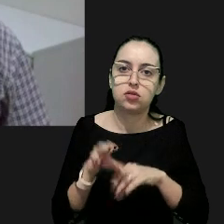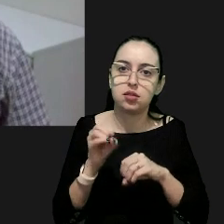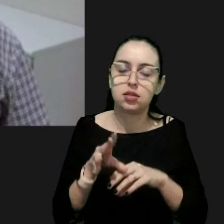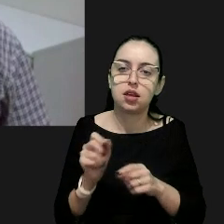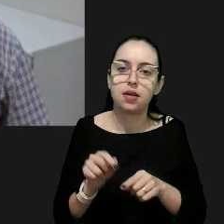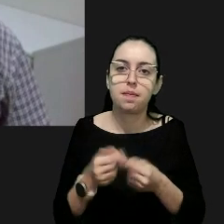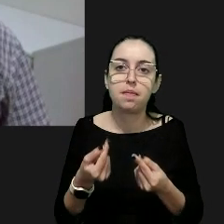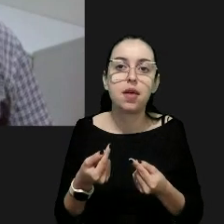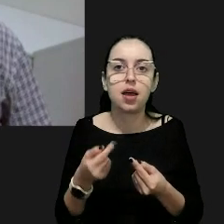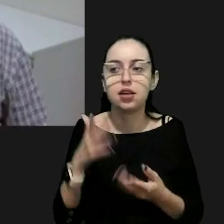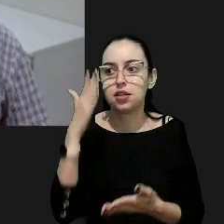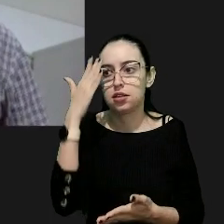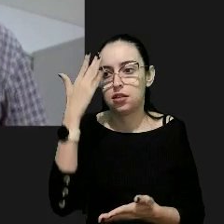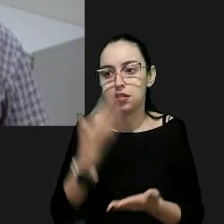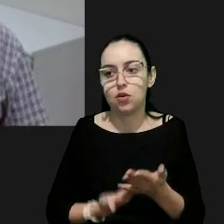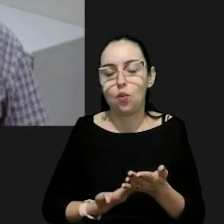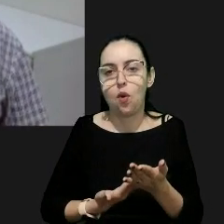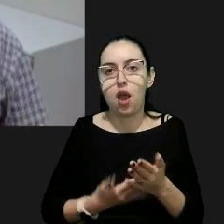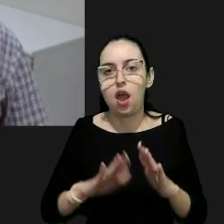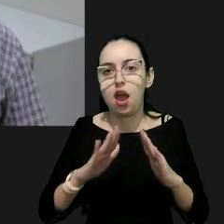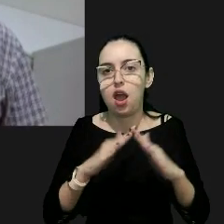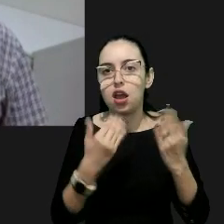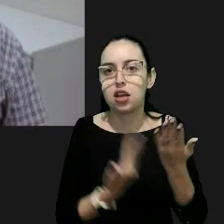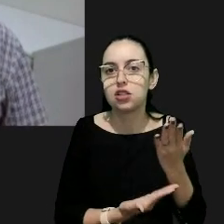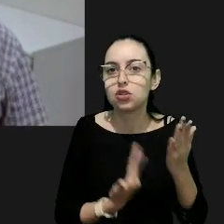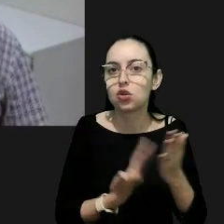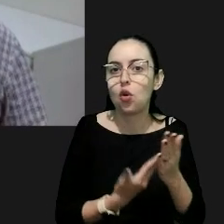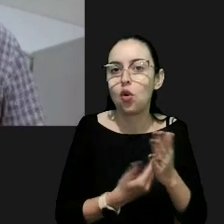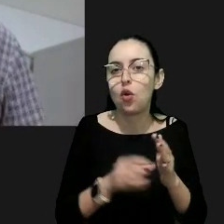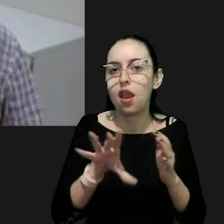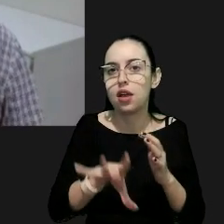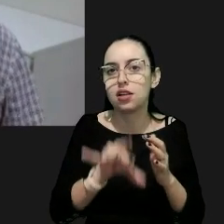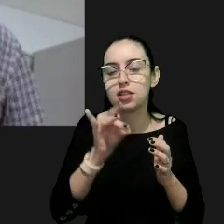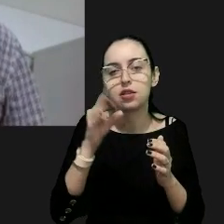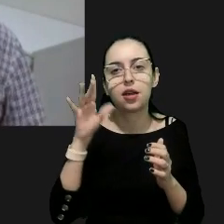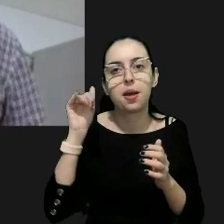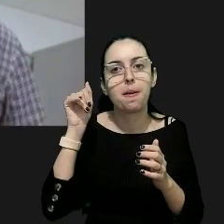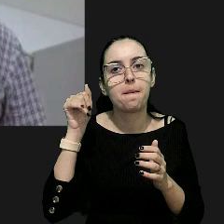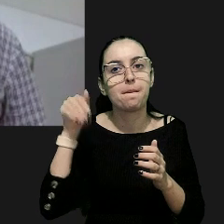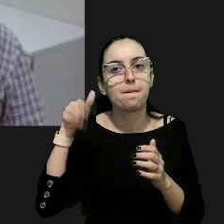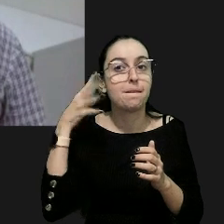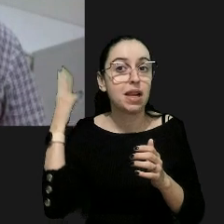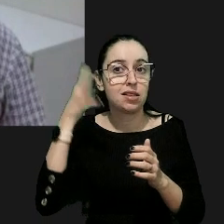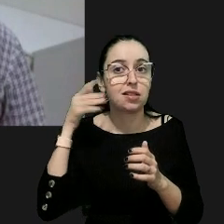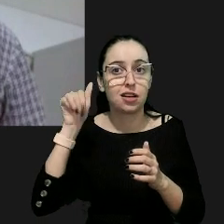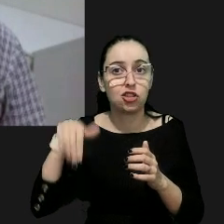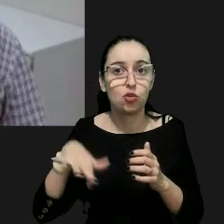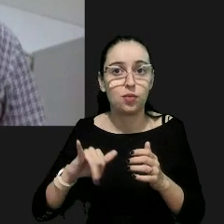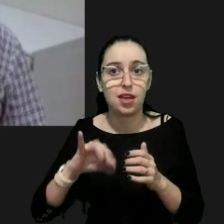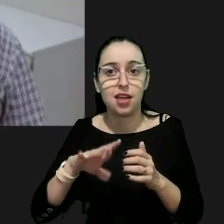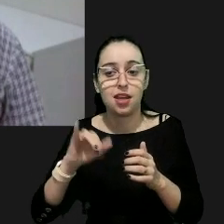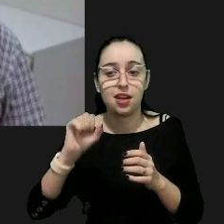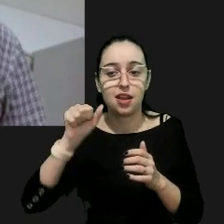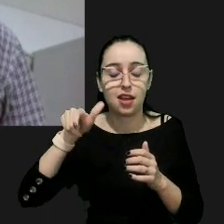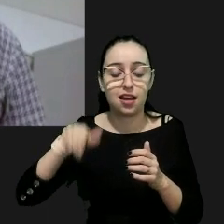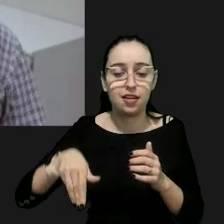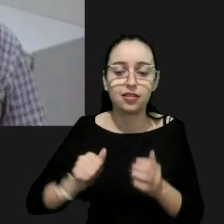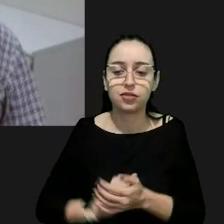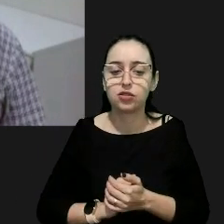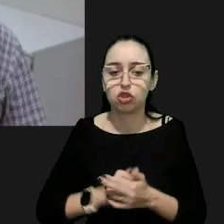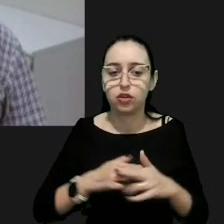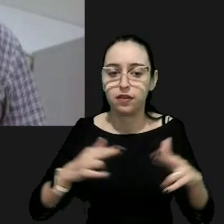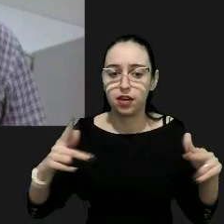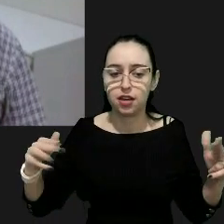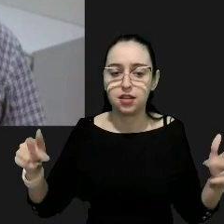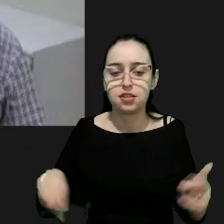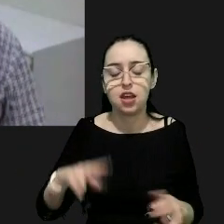ela diz e o que ela pode nos ensinar, mas surpresa pela escola ter escolhido a Miriam, né? Para